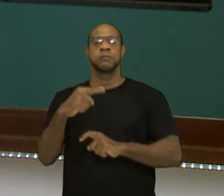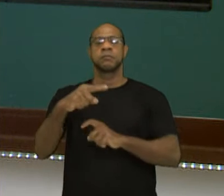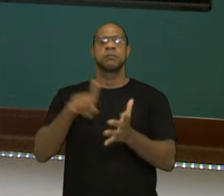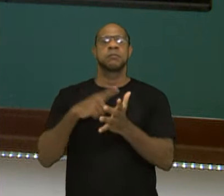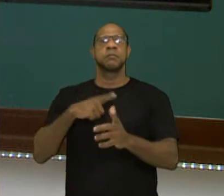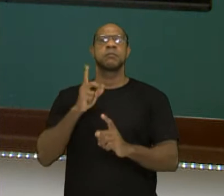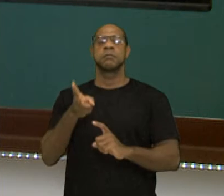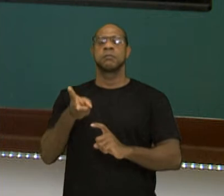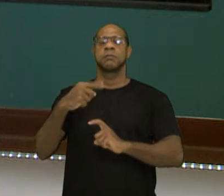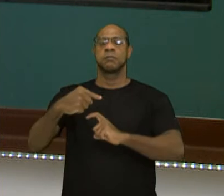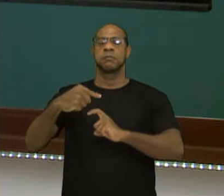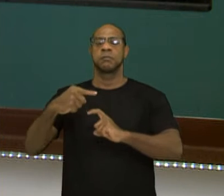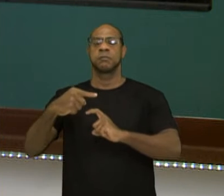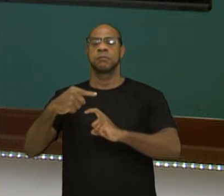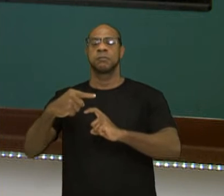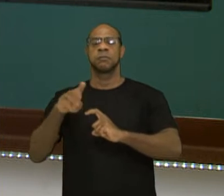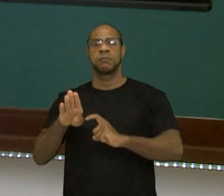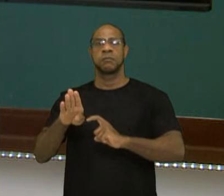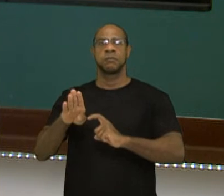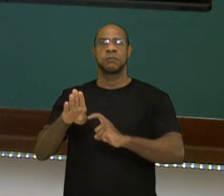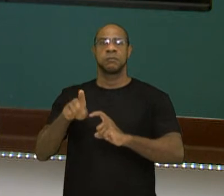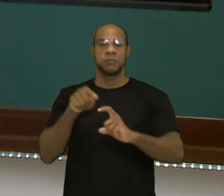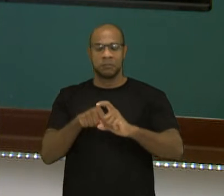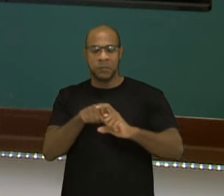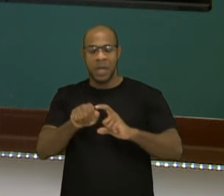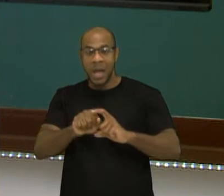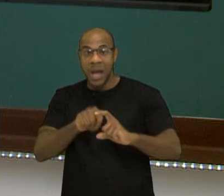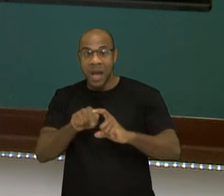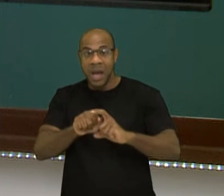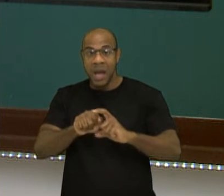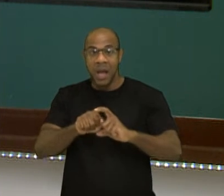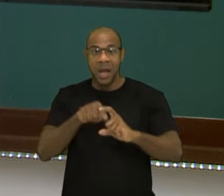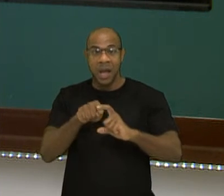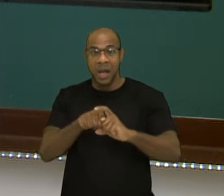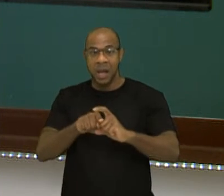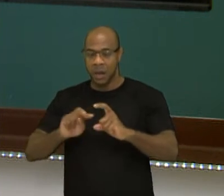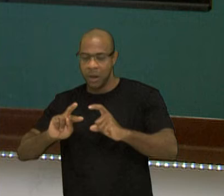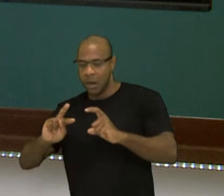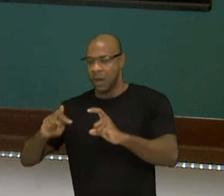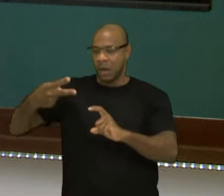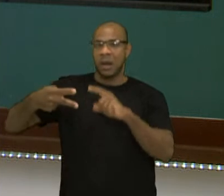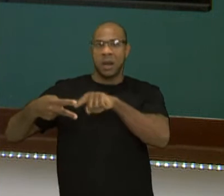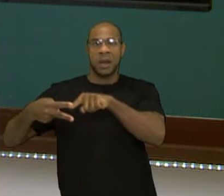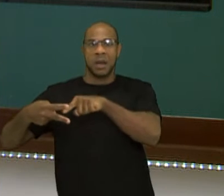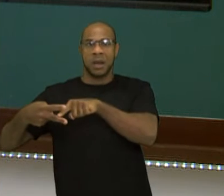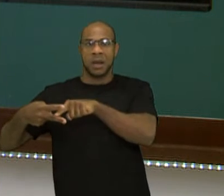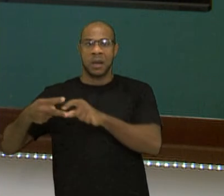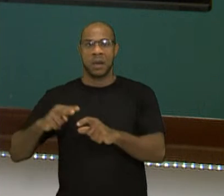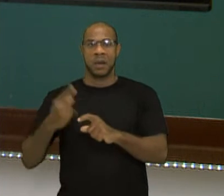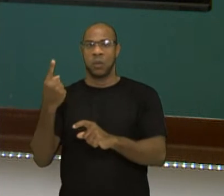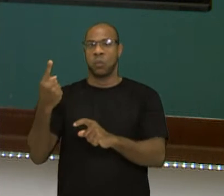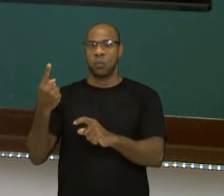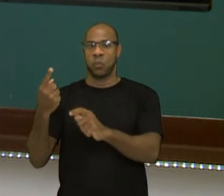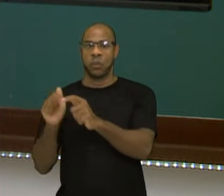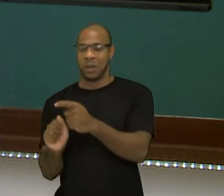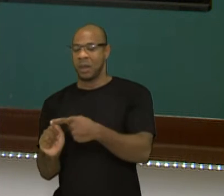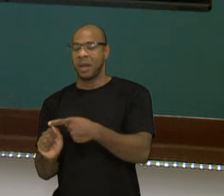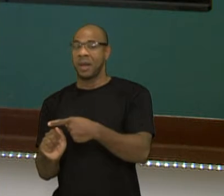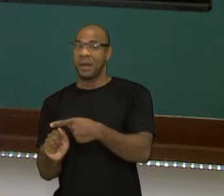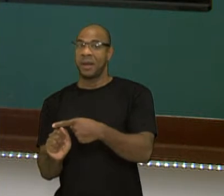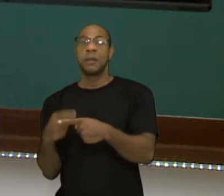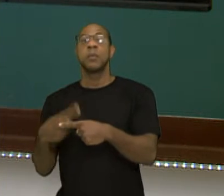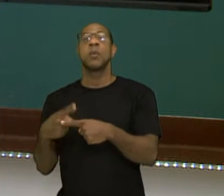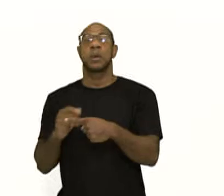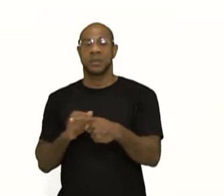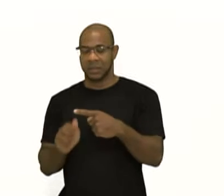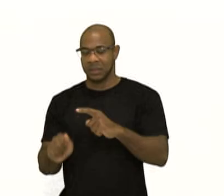que acontece? Essa base aqui, ó, esse A, ele não está invertido aqui, ó, 1 sobre A? Por quê? Porque se eu